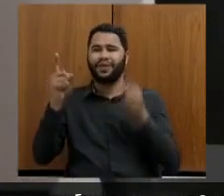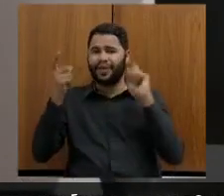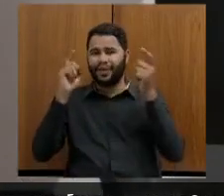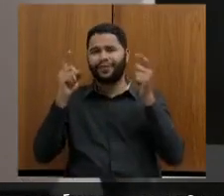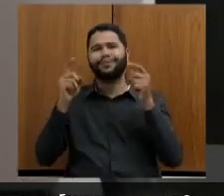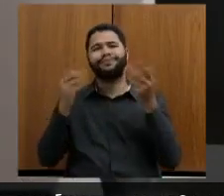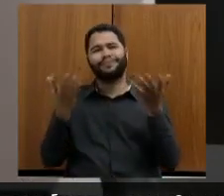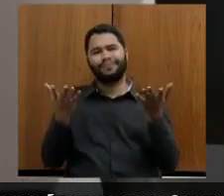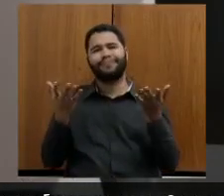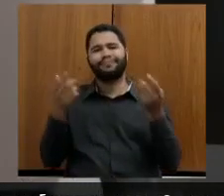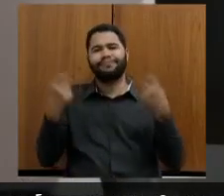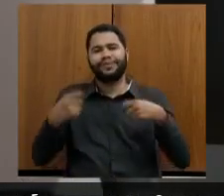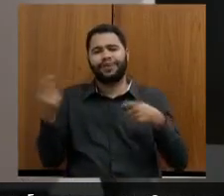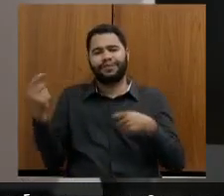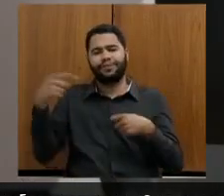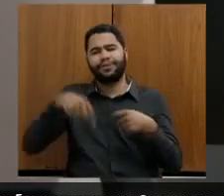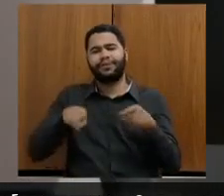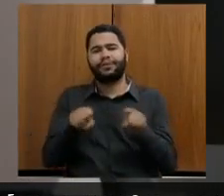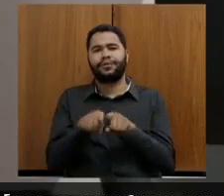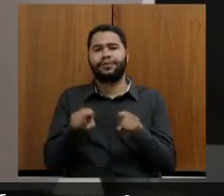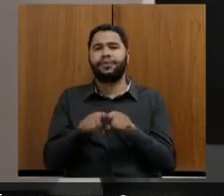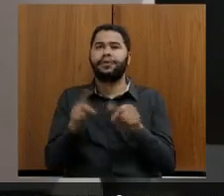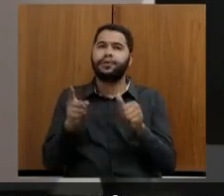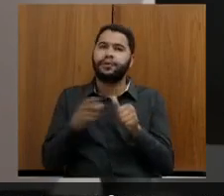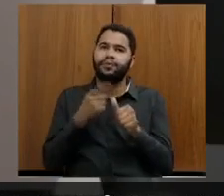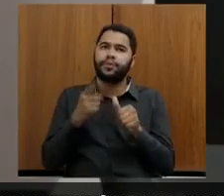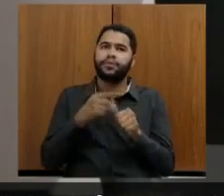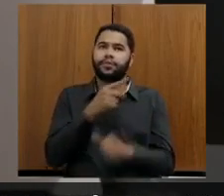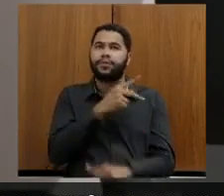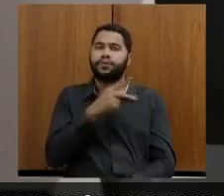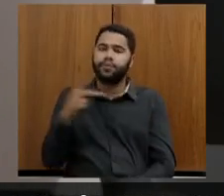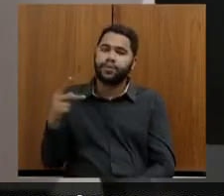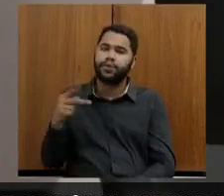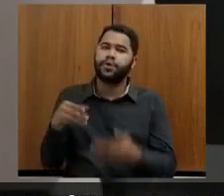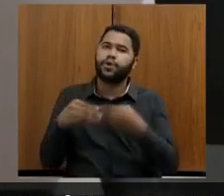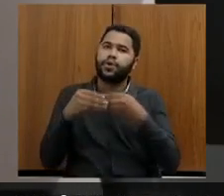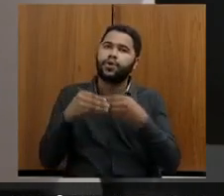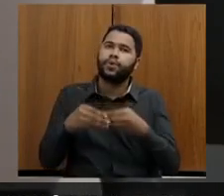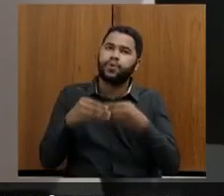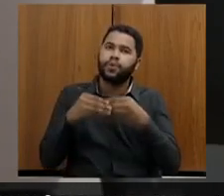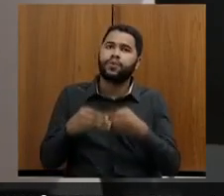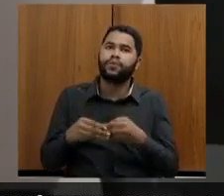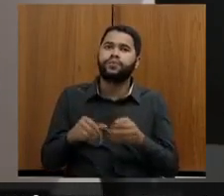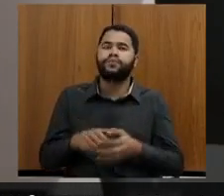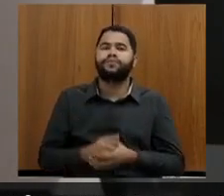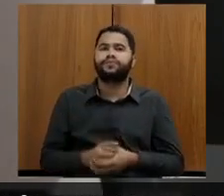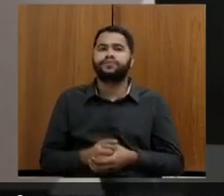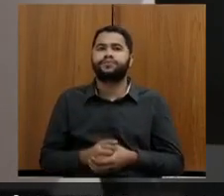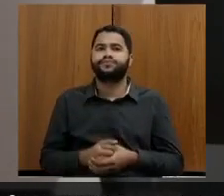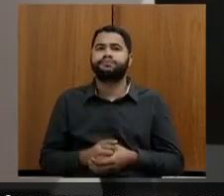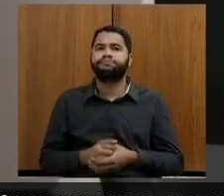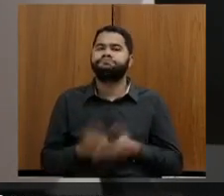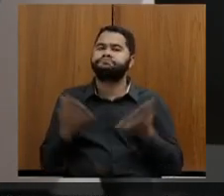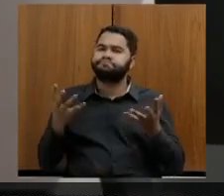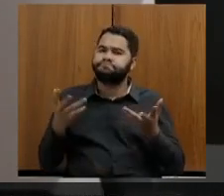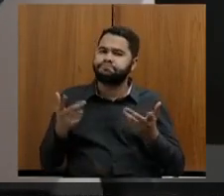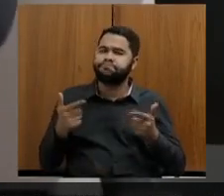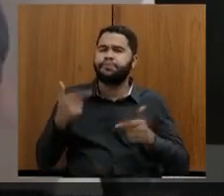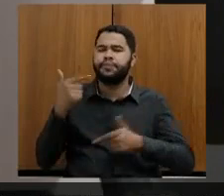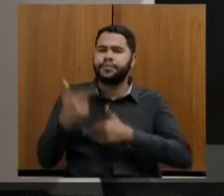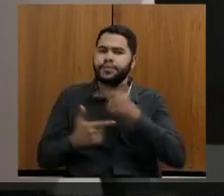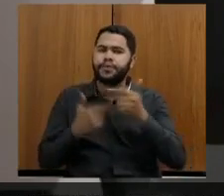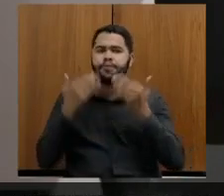deixar de estar aqui primeiro presidente para cumprimentá-lo pelo brilhante trabalho